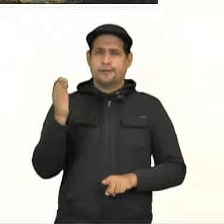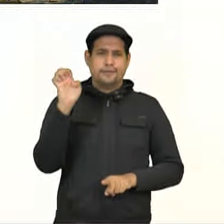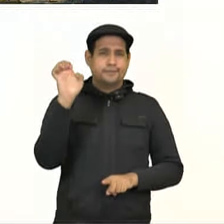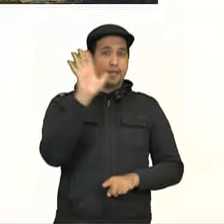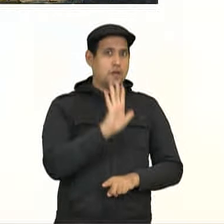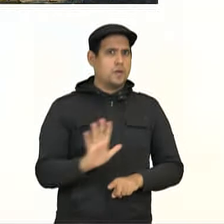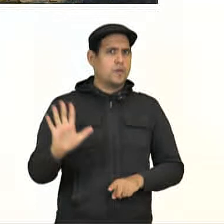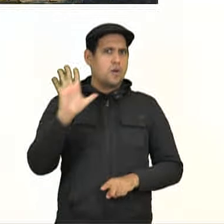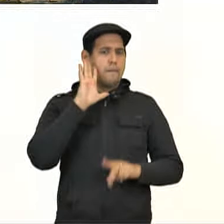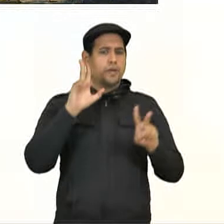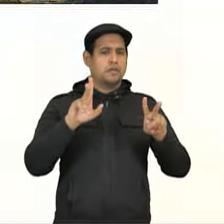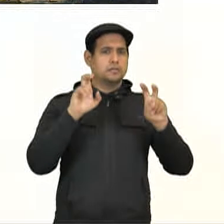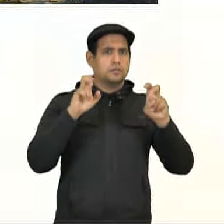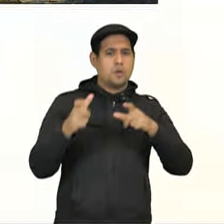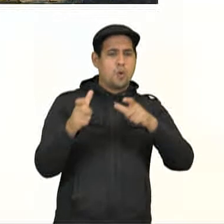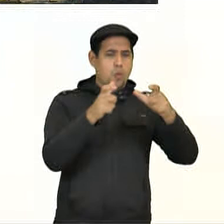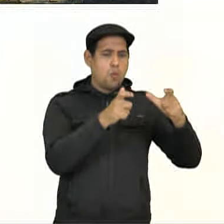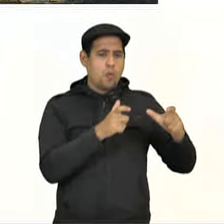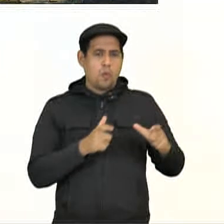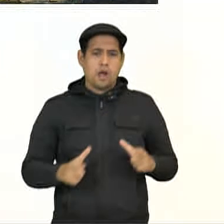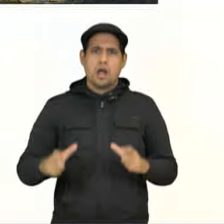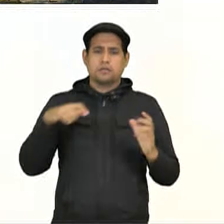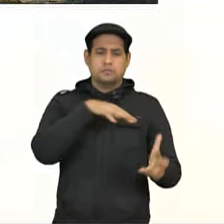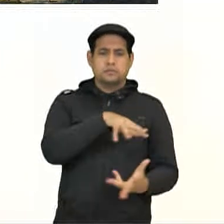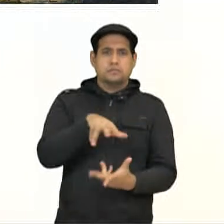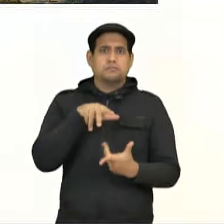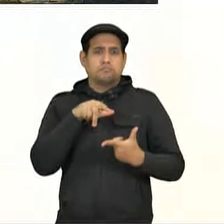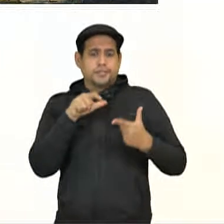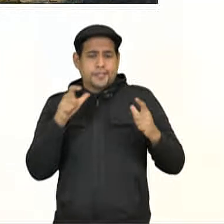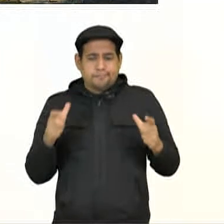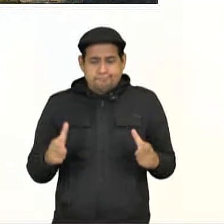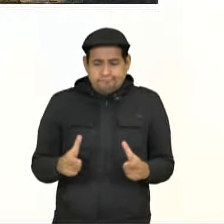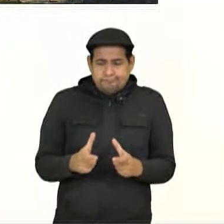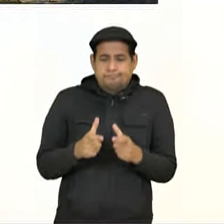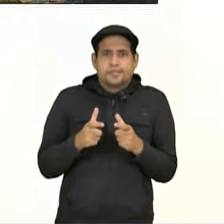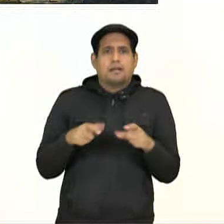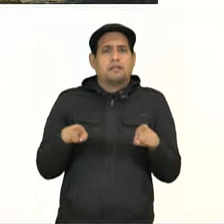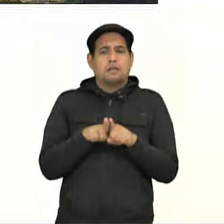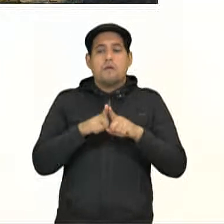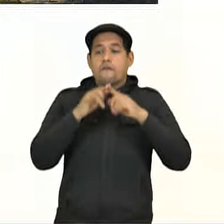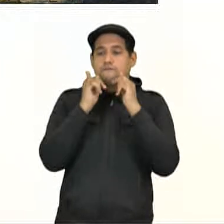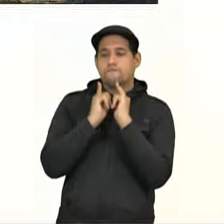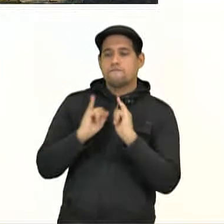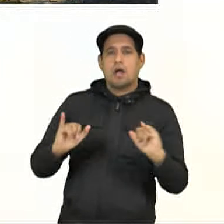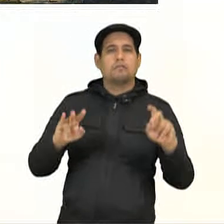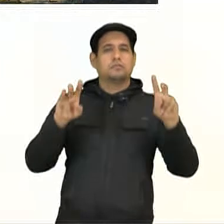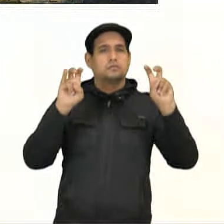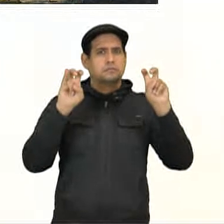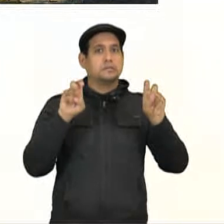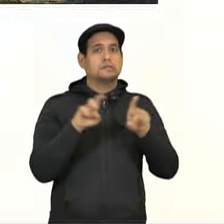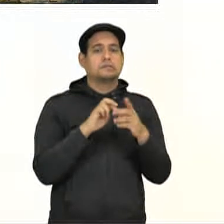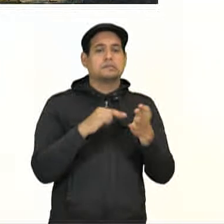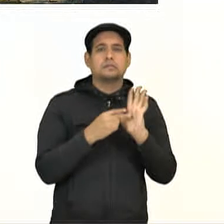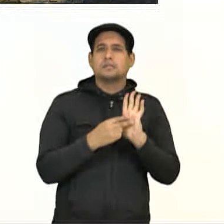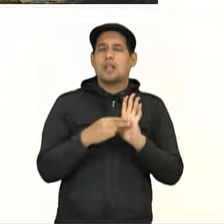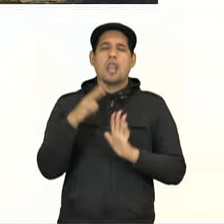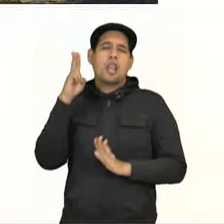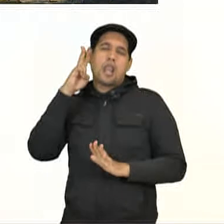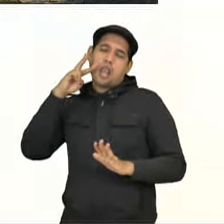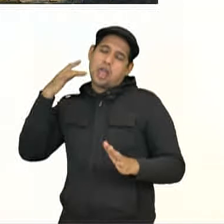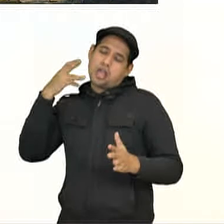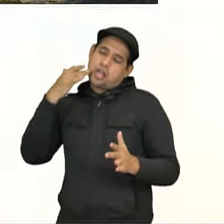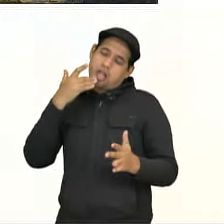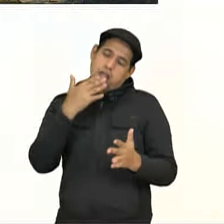Europa a respeito de outros lugares do mundo era bastante restrito. As informações sobre o tema eram retiradas de